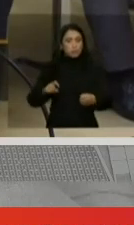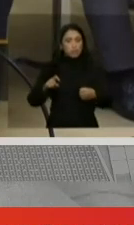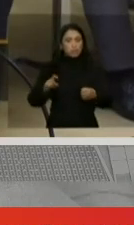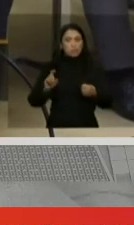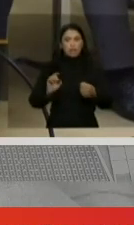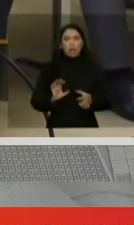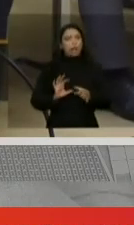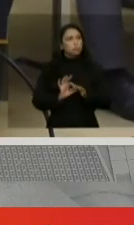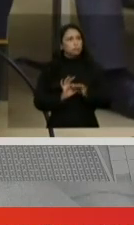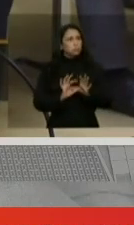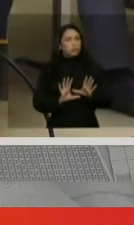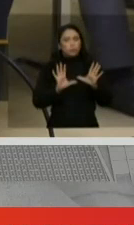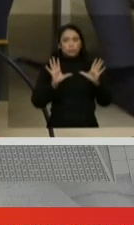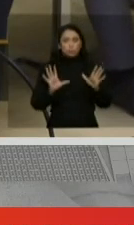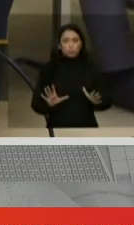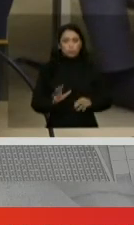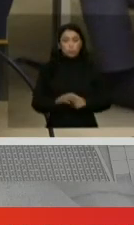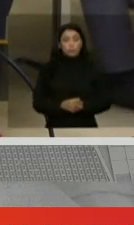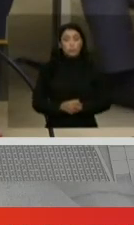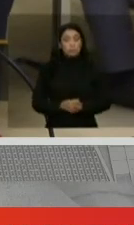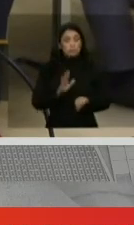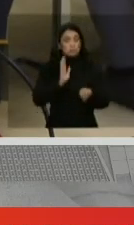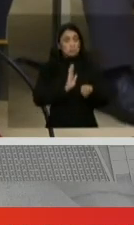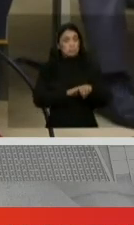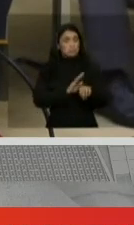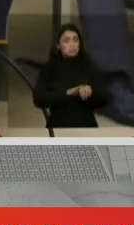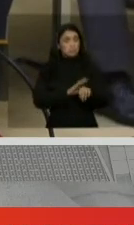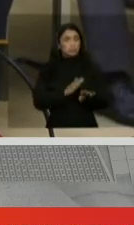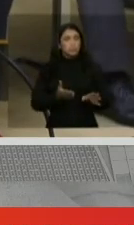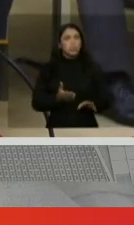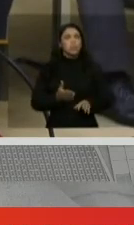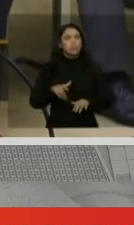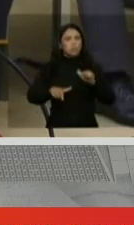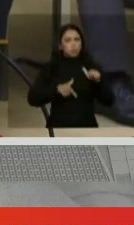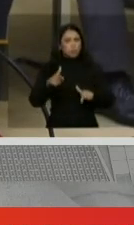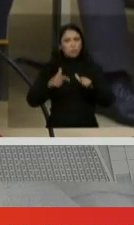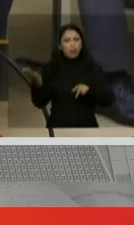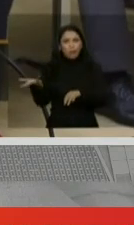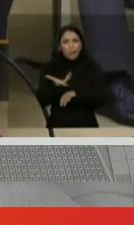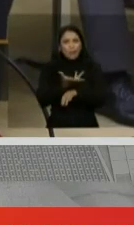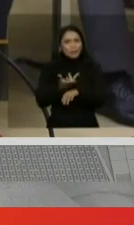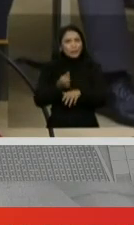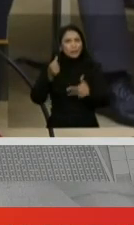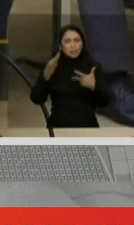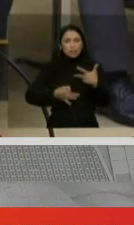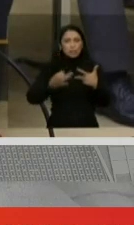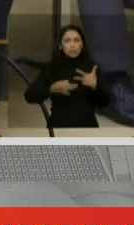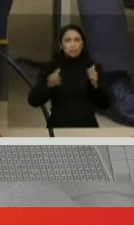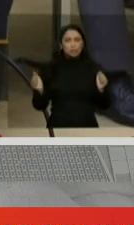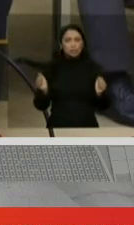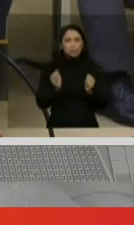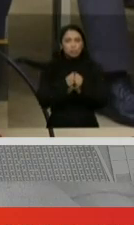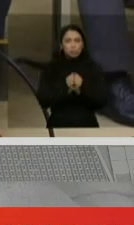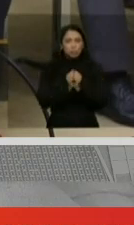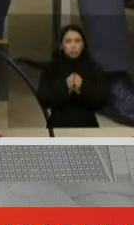escritor inglês tão importante na caracterização ali do stalinismo, e ela faz uma referência direta ao 1984, ao romance dele, quando ela fala em